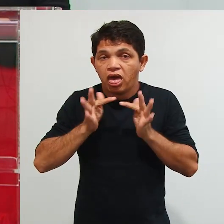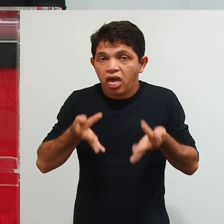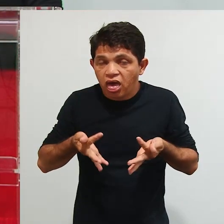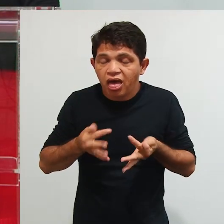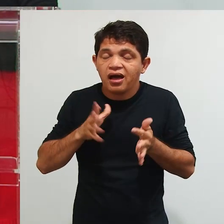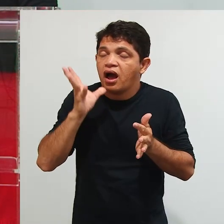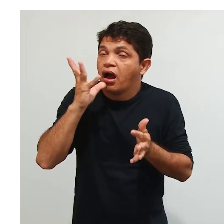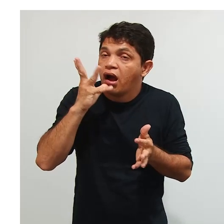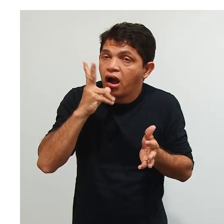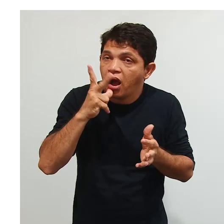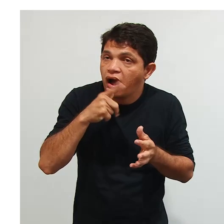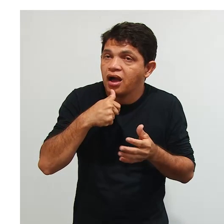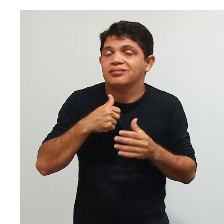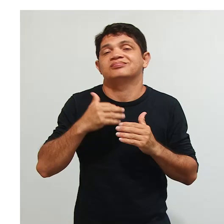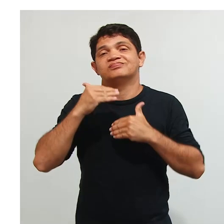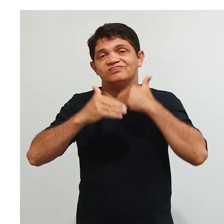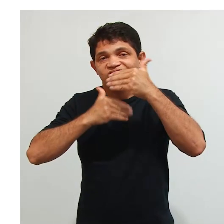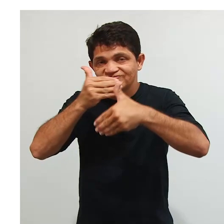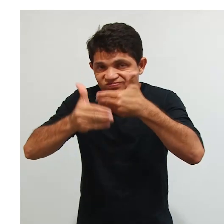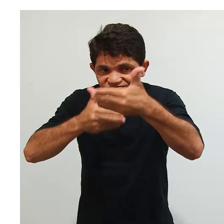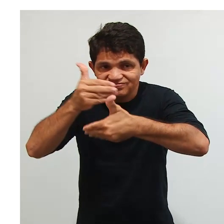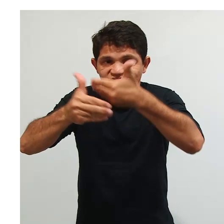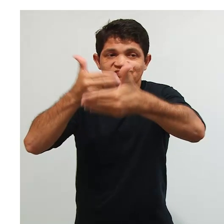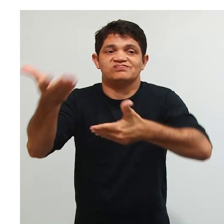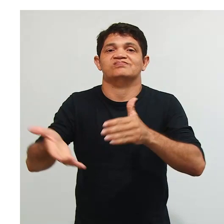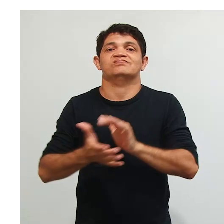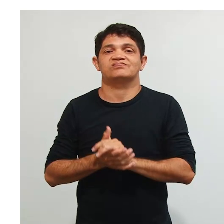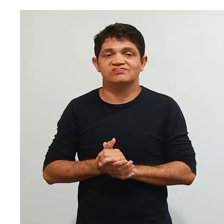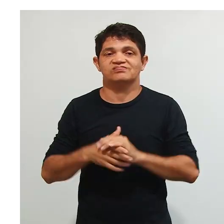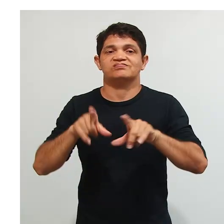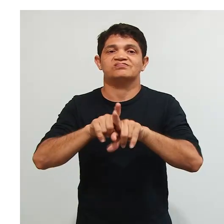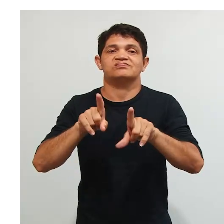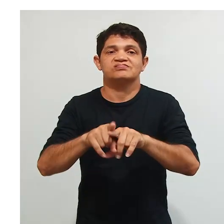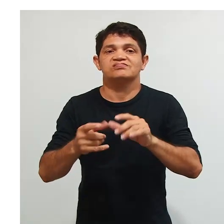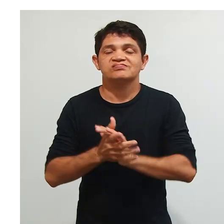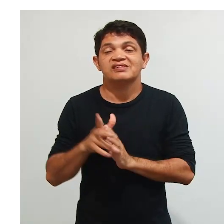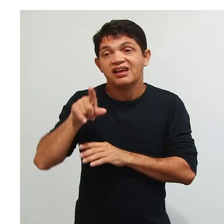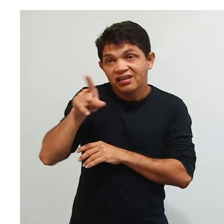poder escrever, né, e esse transtorno, então,